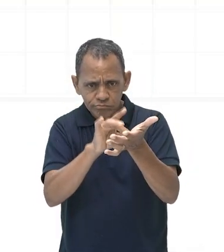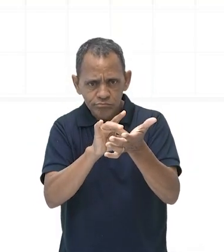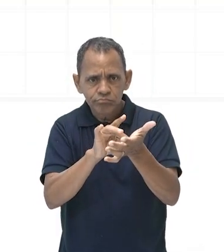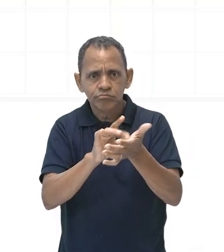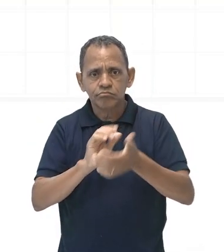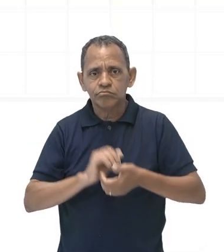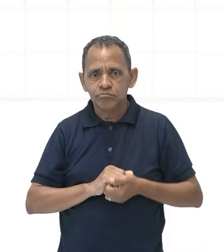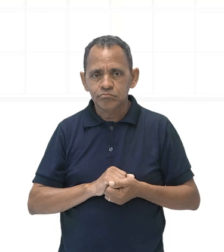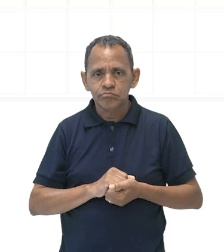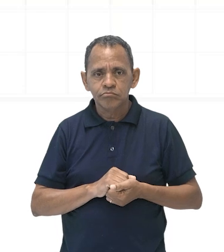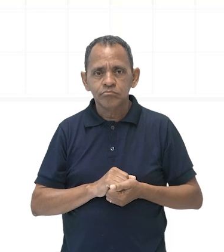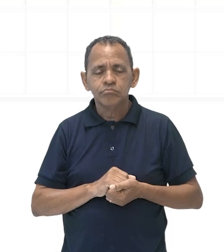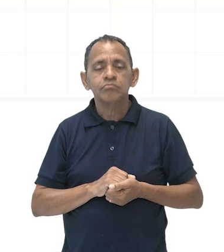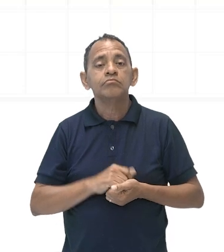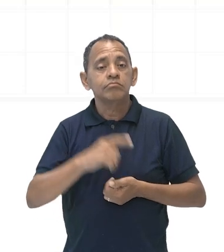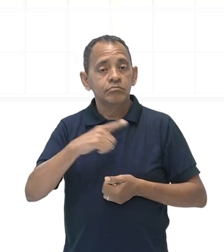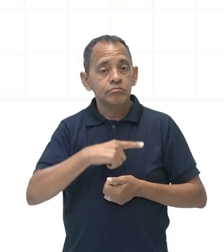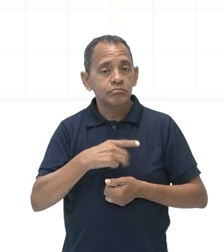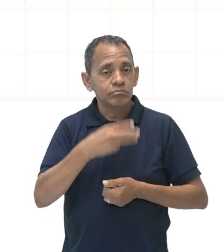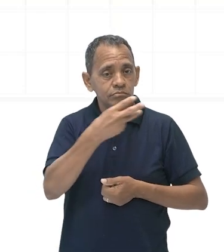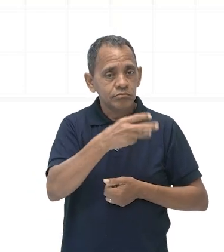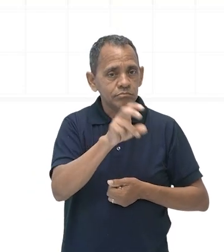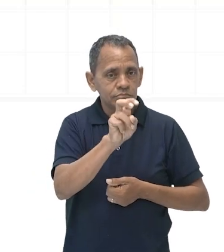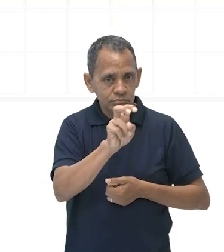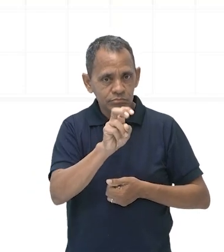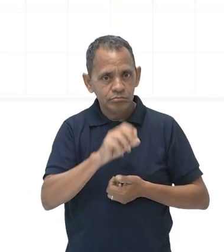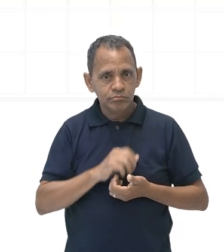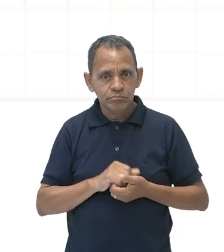a gente tem aqui 35, a gente anda